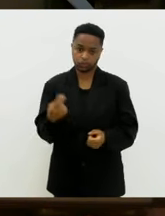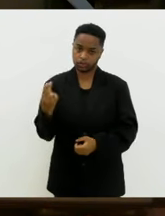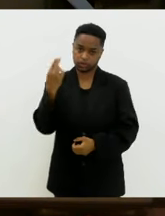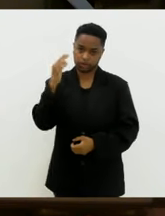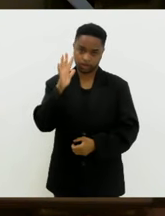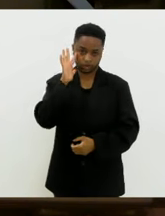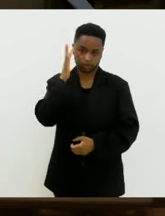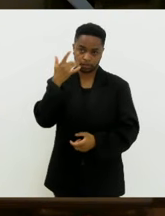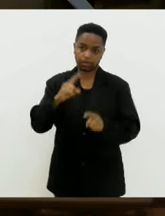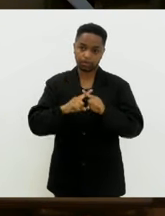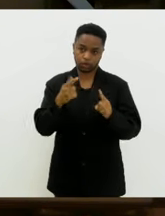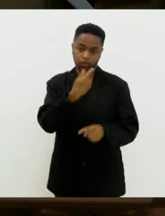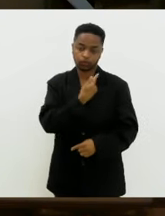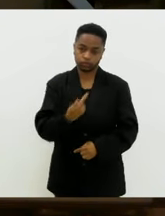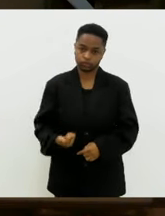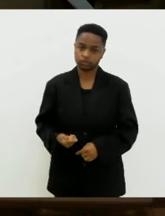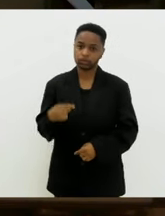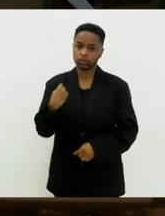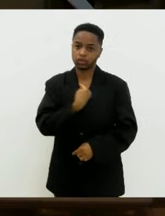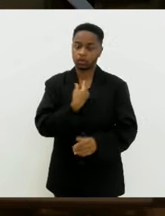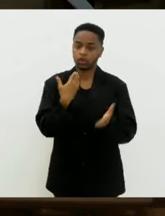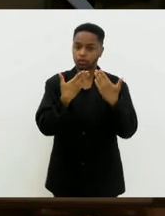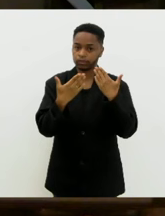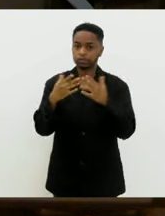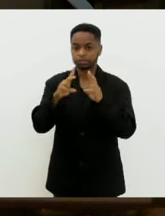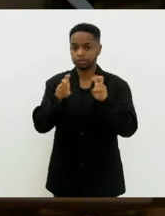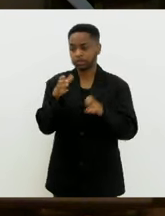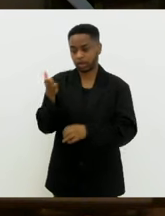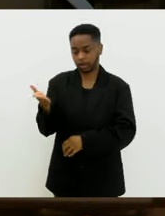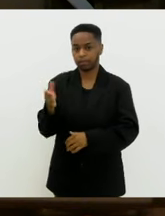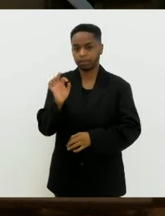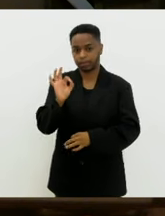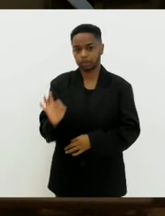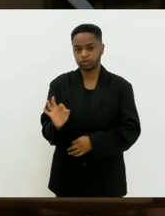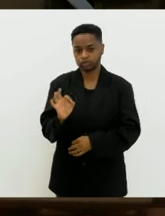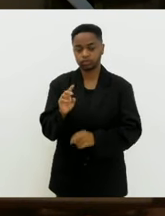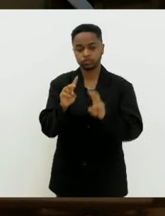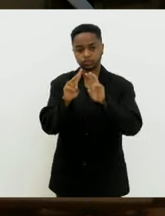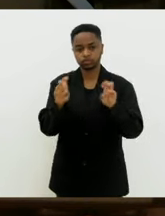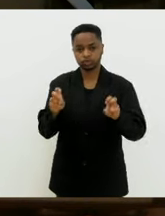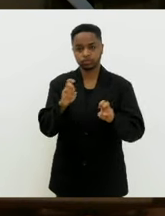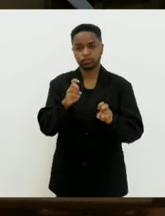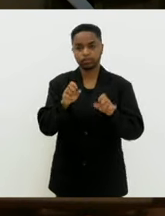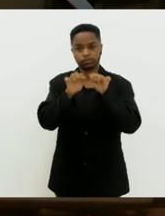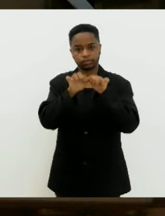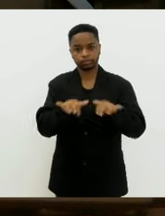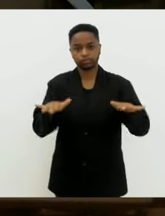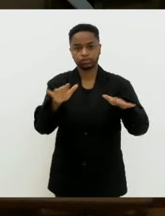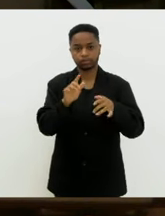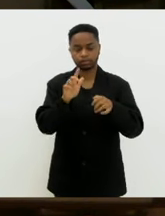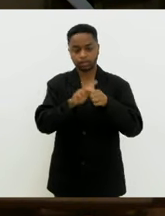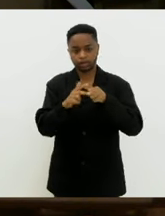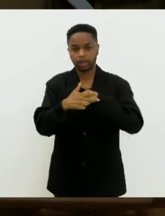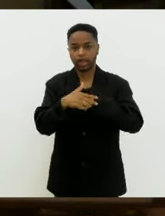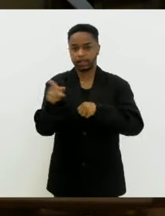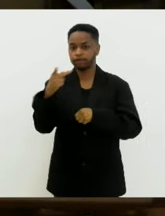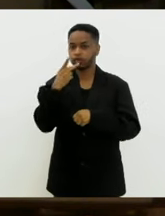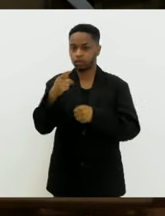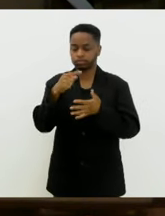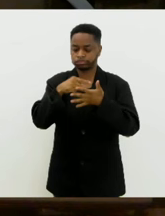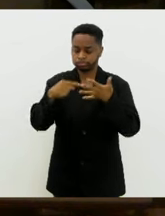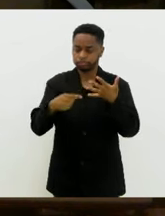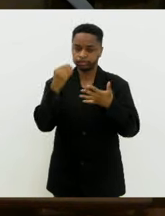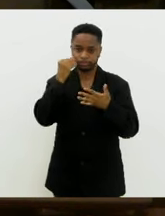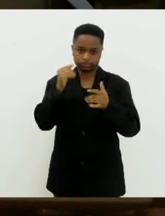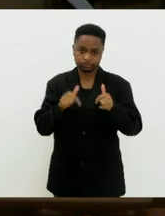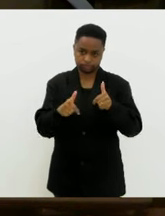estava conversando com ele ali fora exatamente sobre essa questão dessa epidemia que está acontecendo e falando do que ele vai, algumas ações que ele vai tentar estar fazendo,